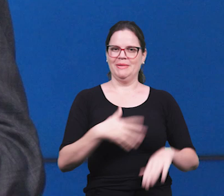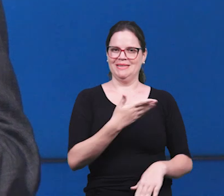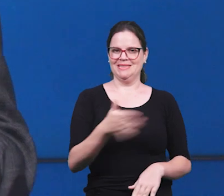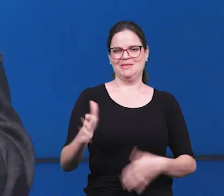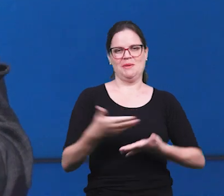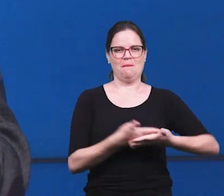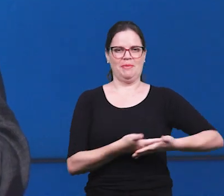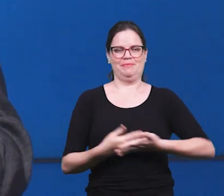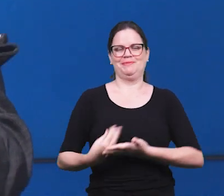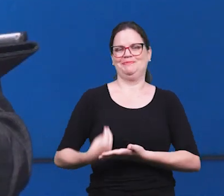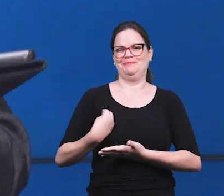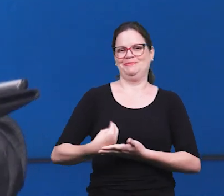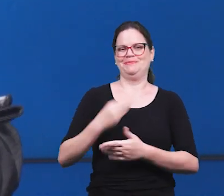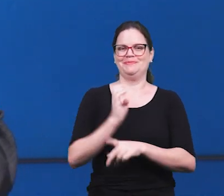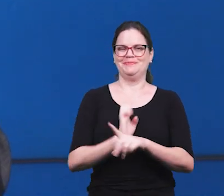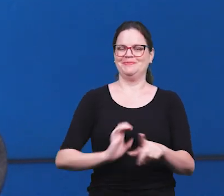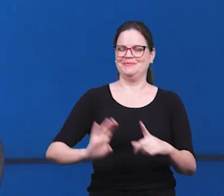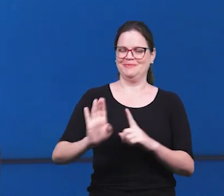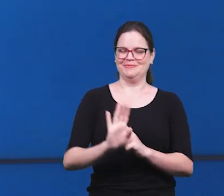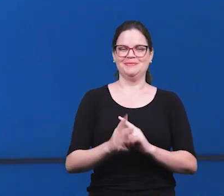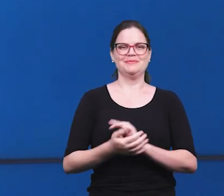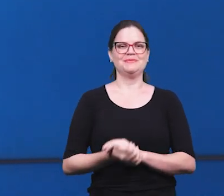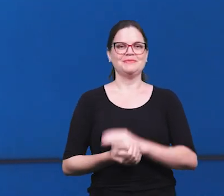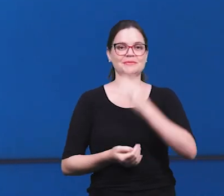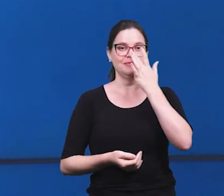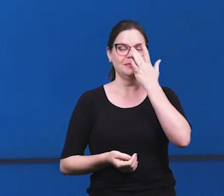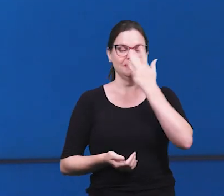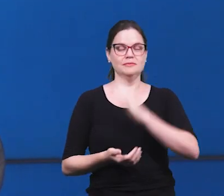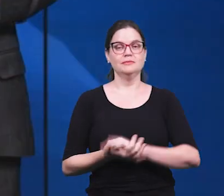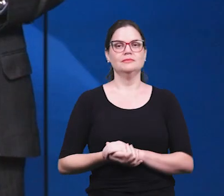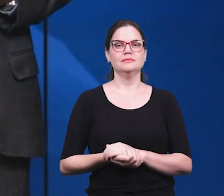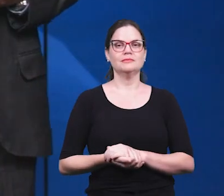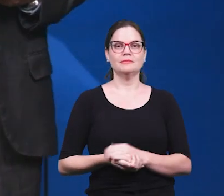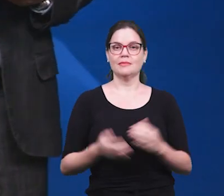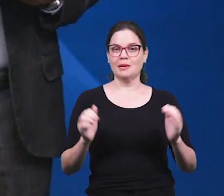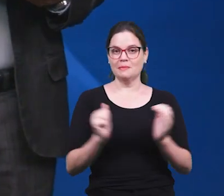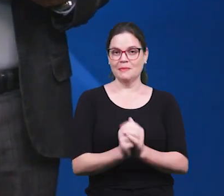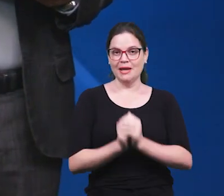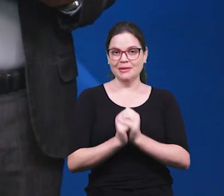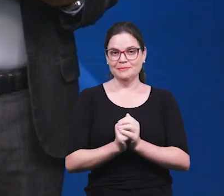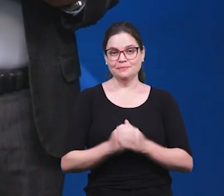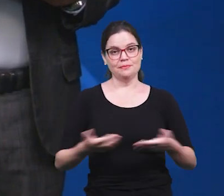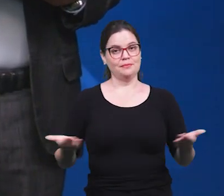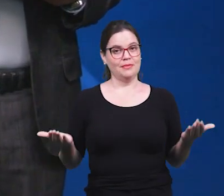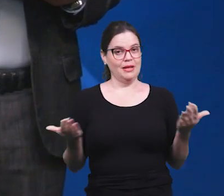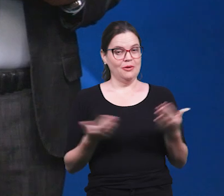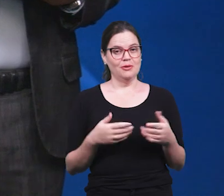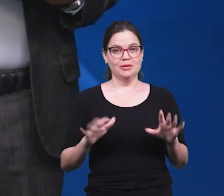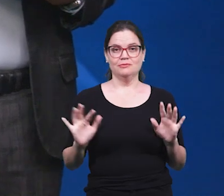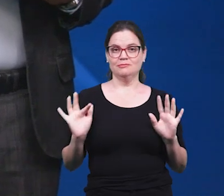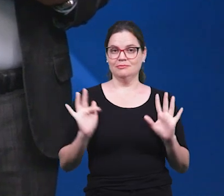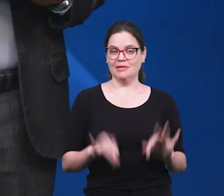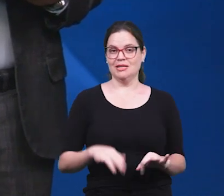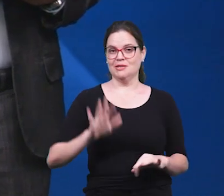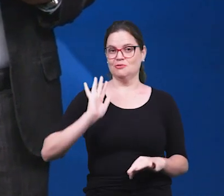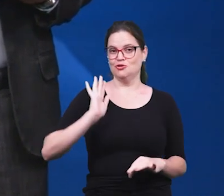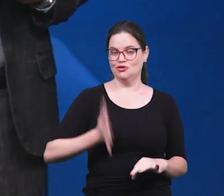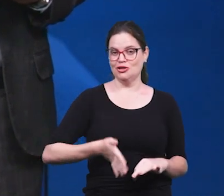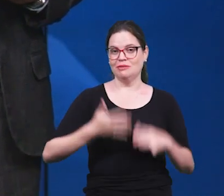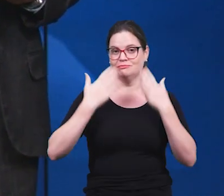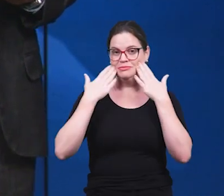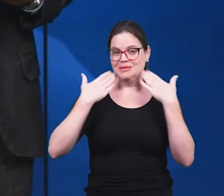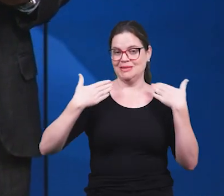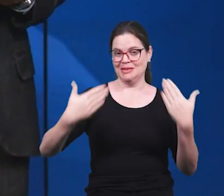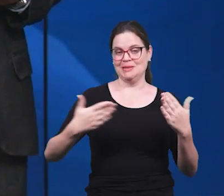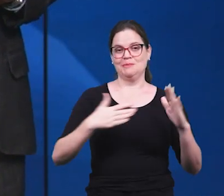participação dos nossos bebês na Escola Bíblica Dominical. Glória a Jesus. Amém, irmãos? Assim chegamos à parte final da nossa